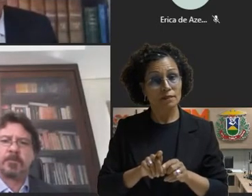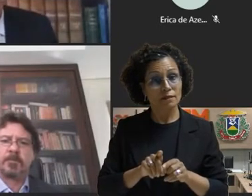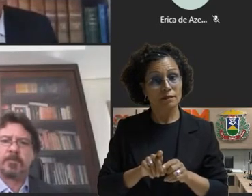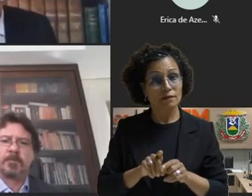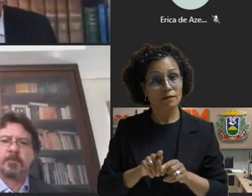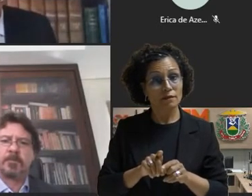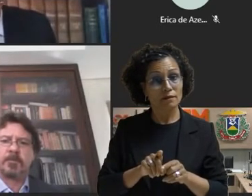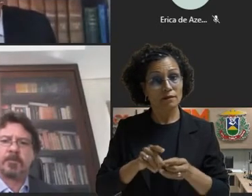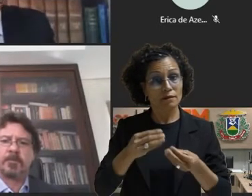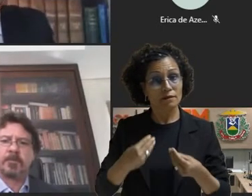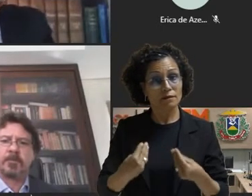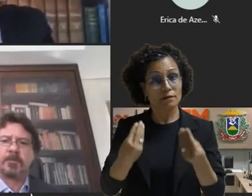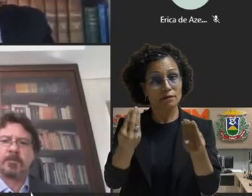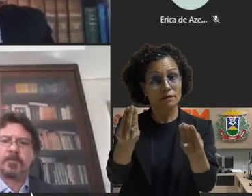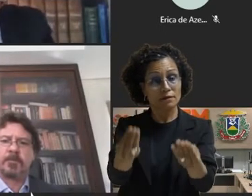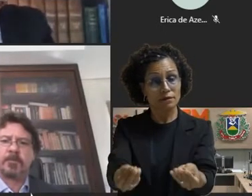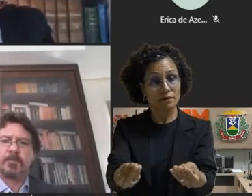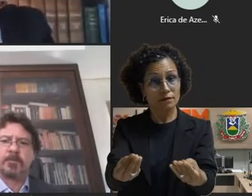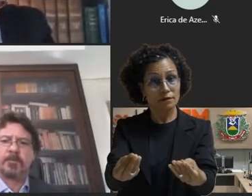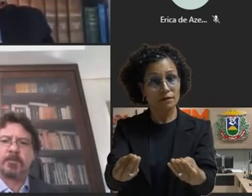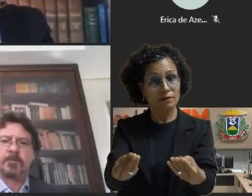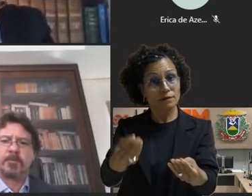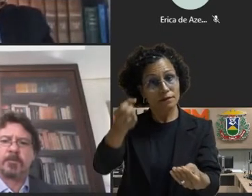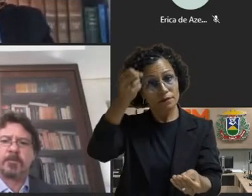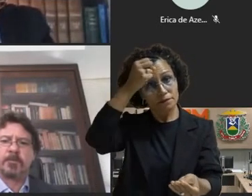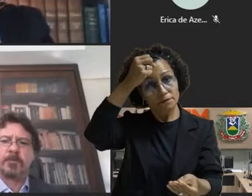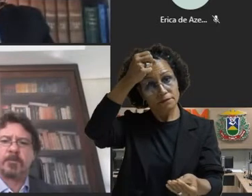município, ele